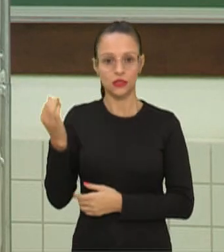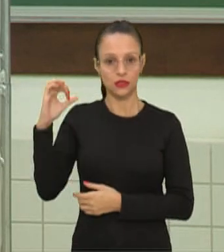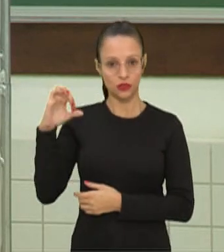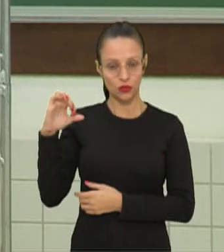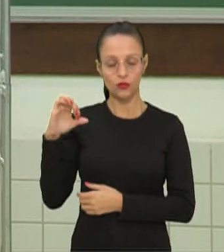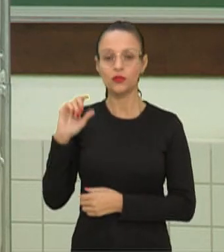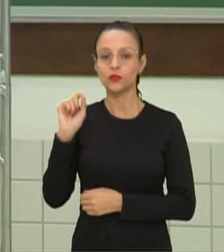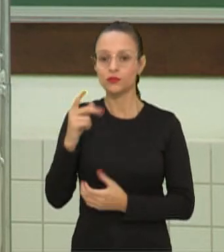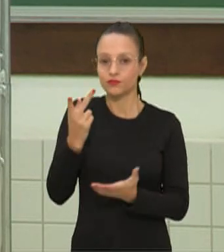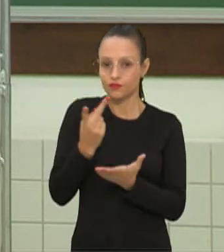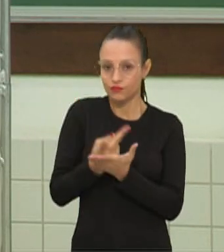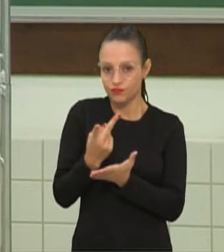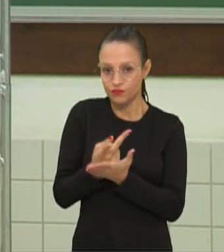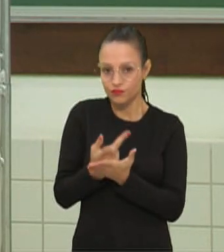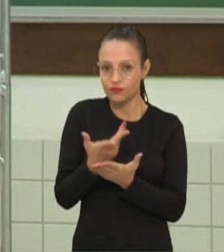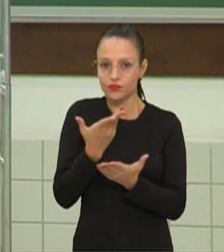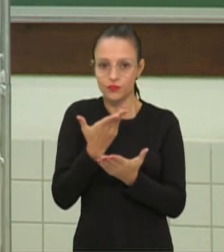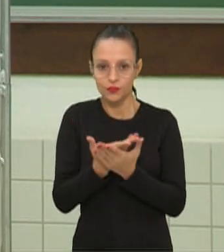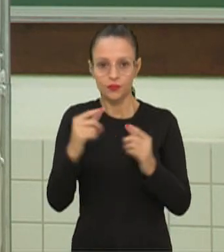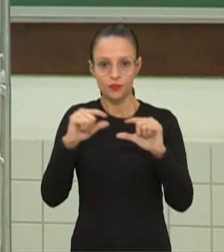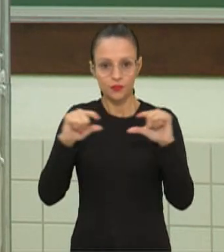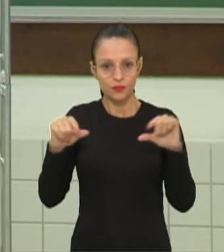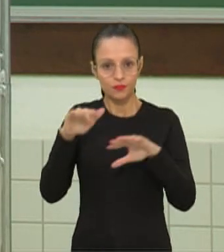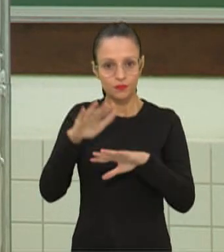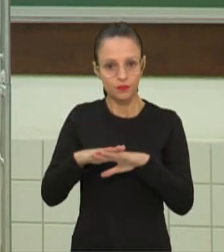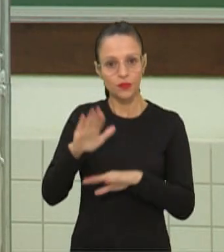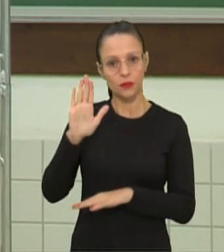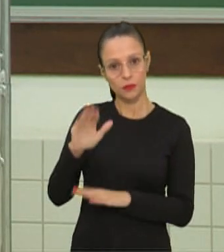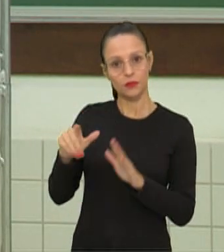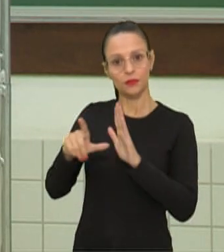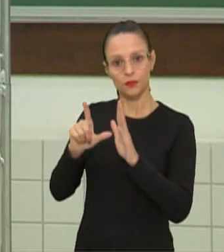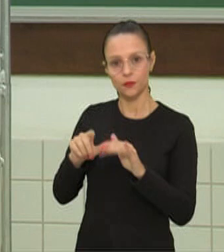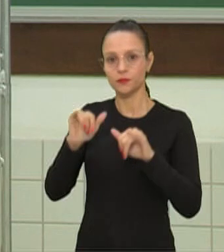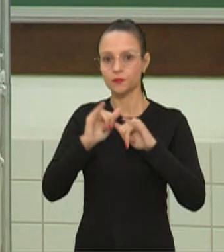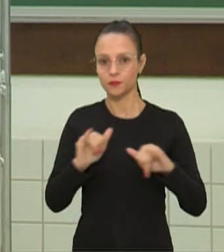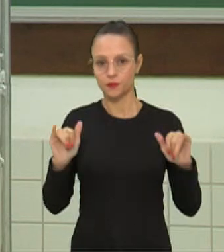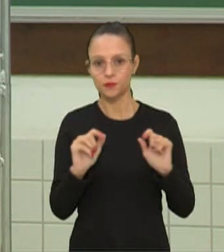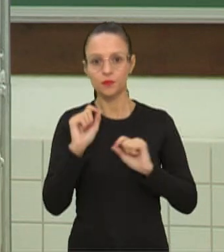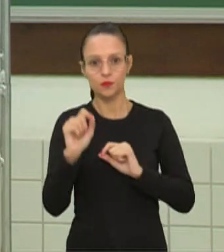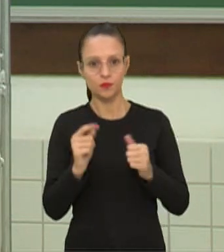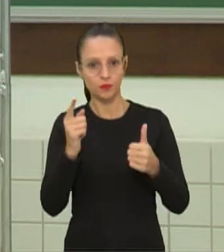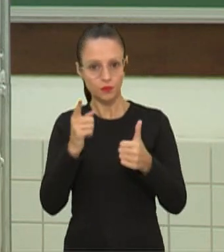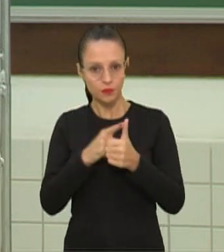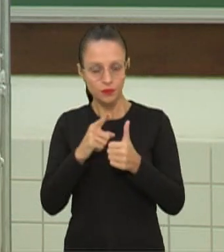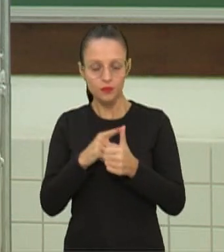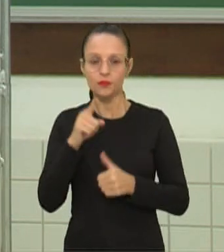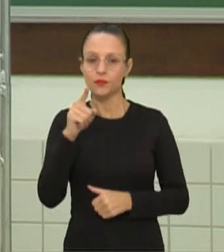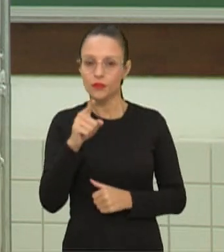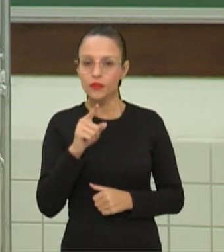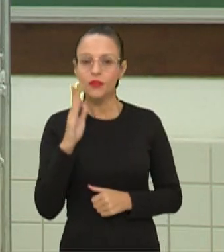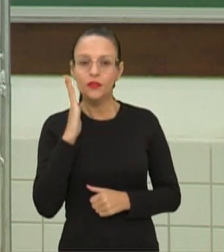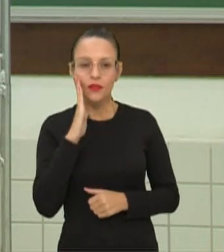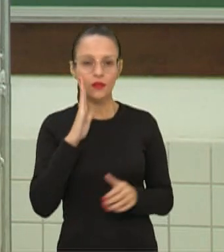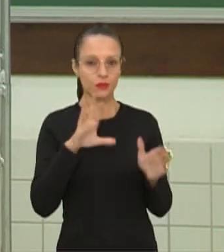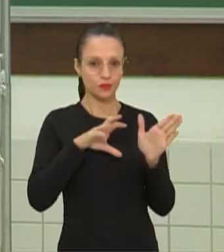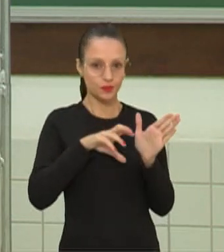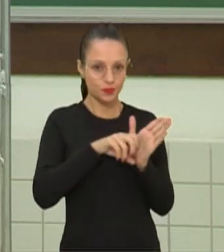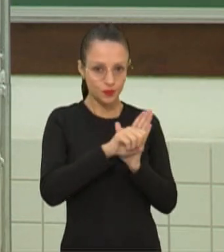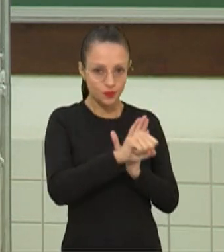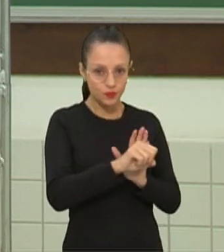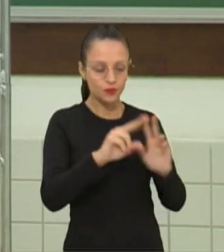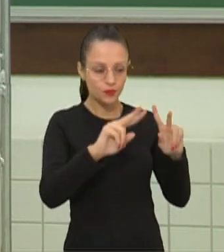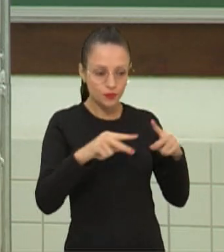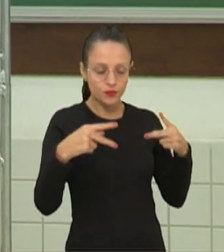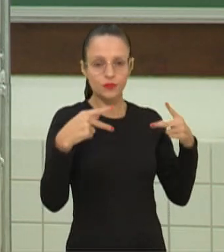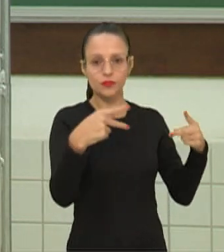estudo das equações. Mas para a gente poder começar, eu tenho alguns recados para você. Primeiro, aquele link que aparece no Google Classroom acompanhando a aula